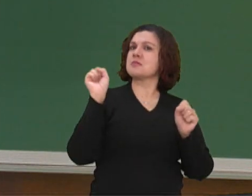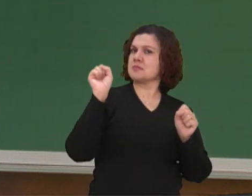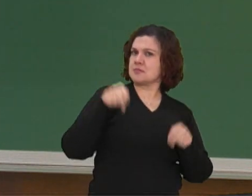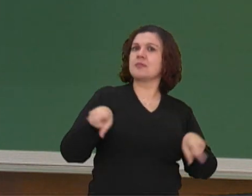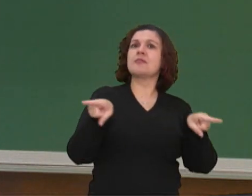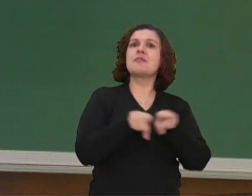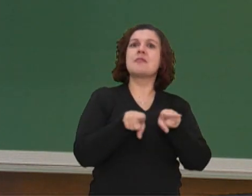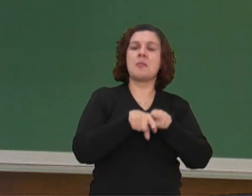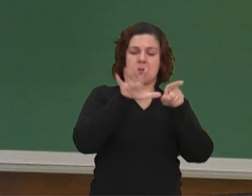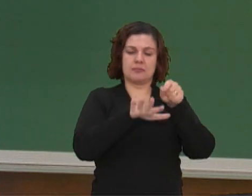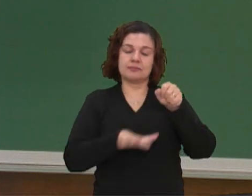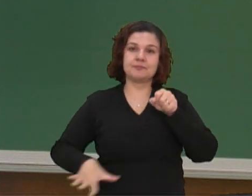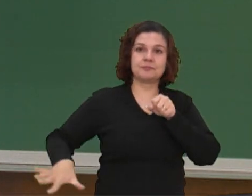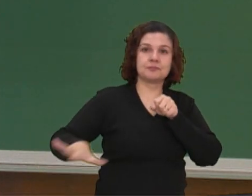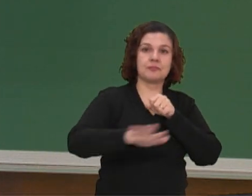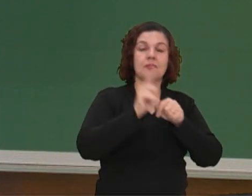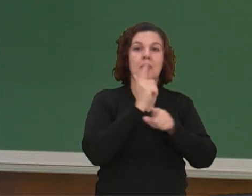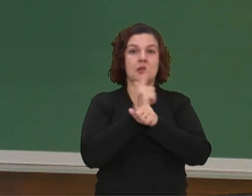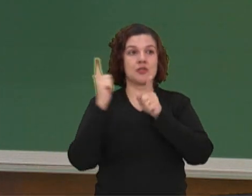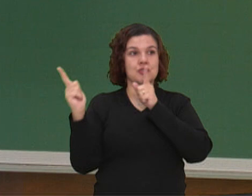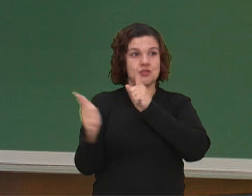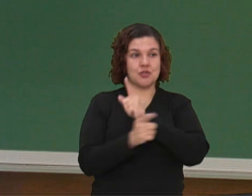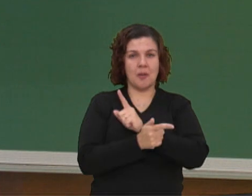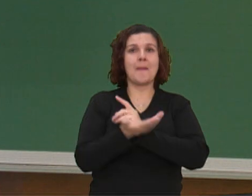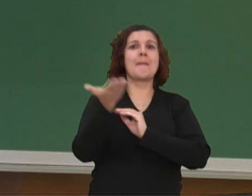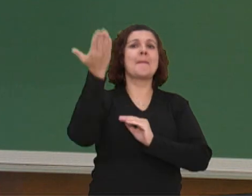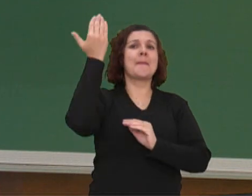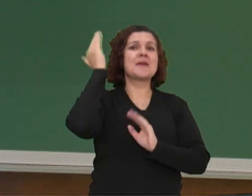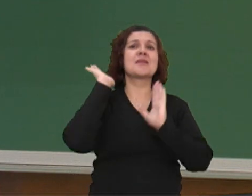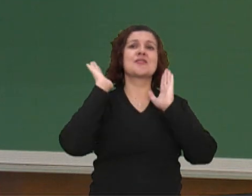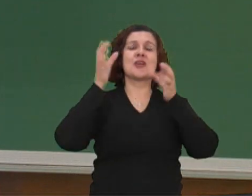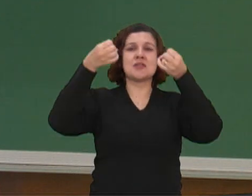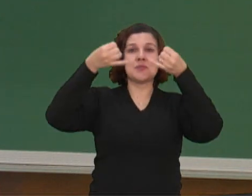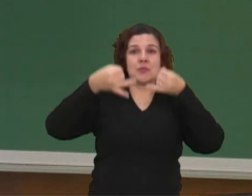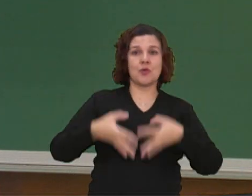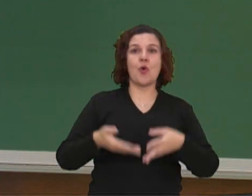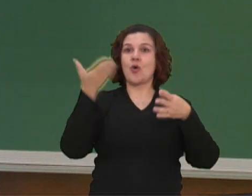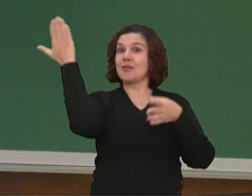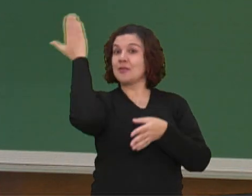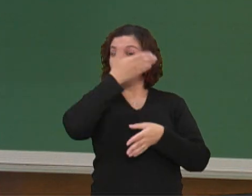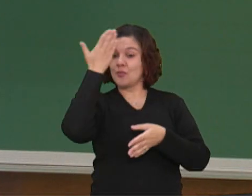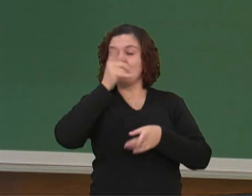geográfico, dentro daquela ideia lá dos elementos invisíveis que compõem o espaço, né?